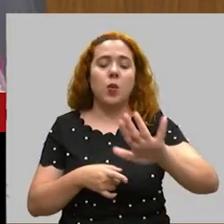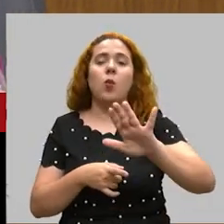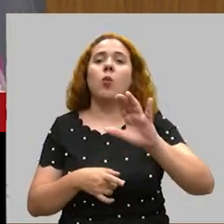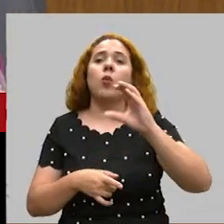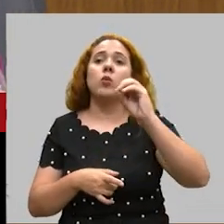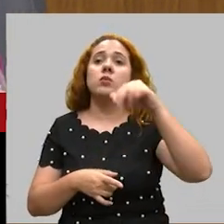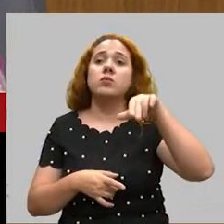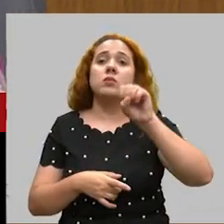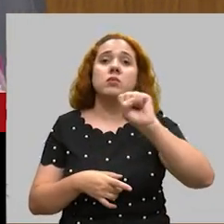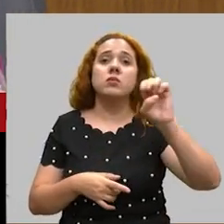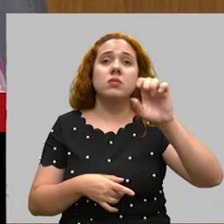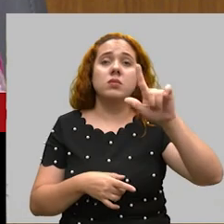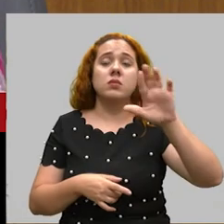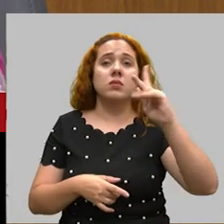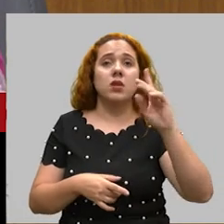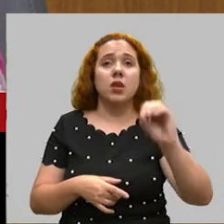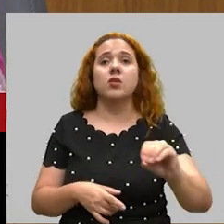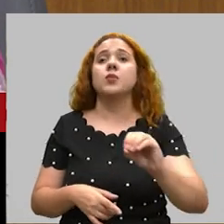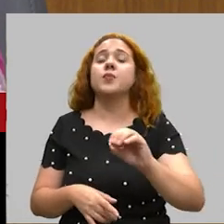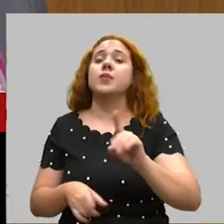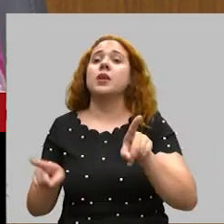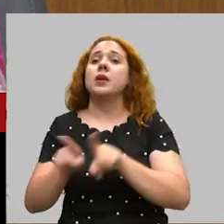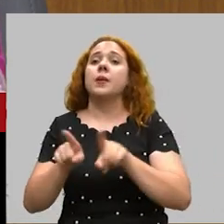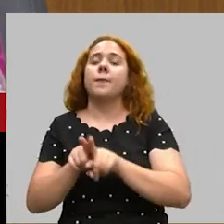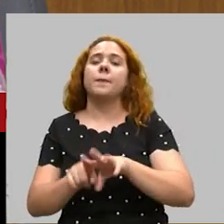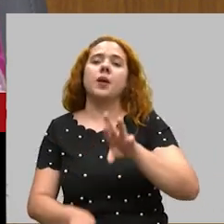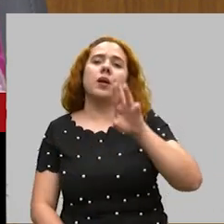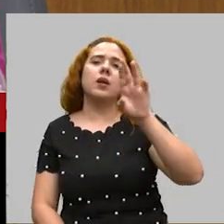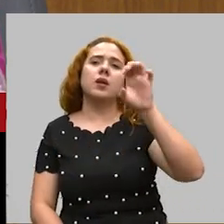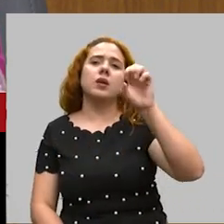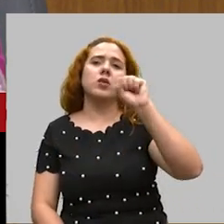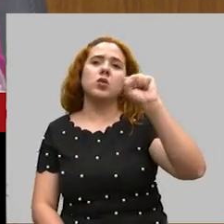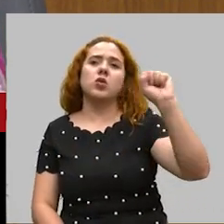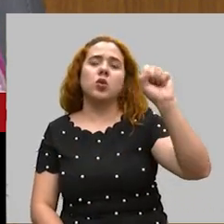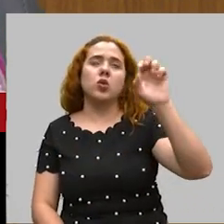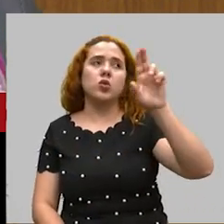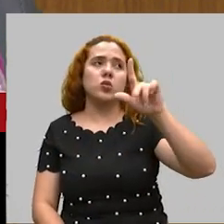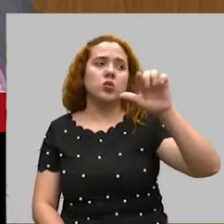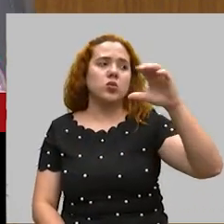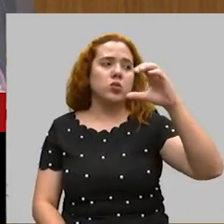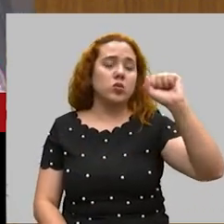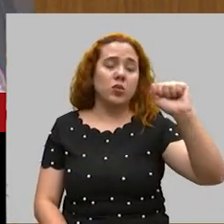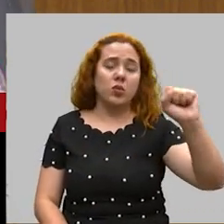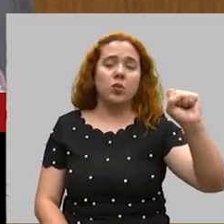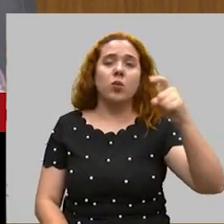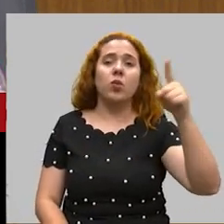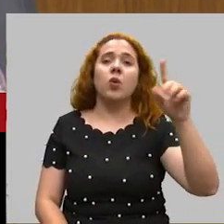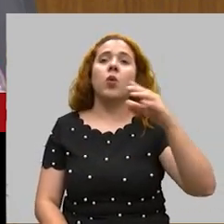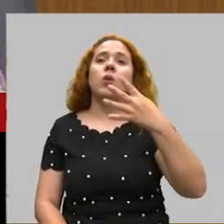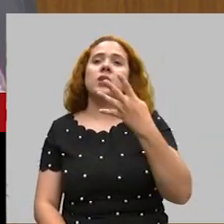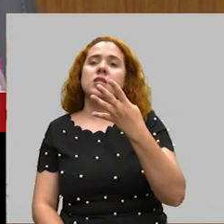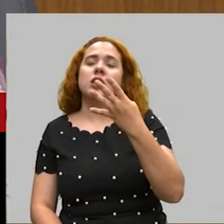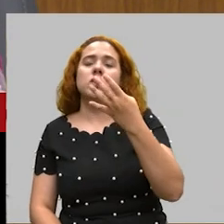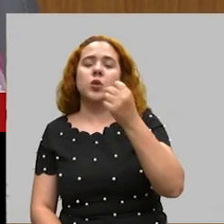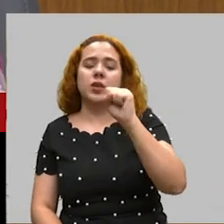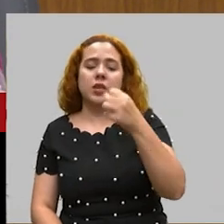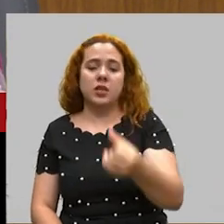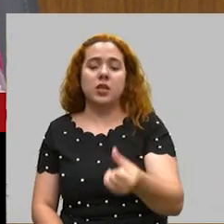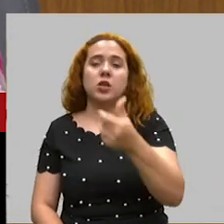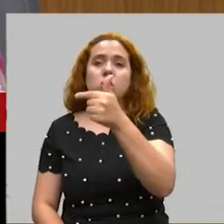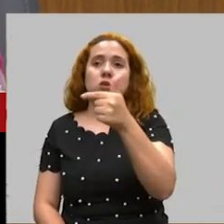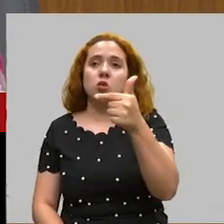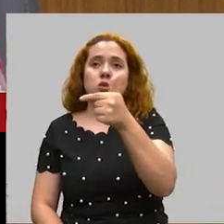que combinada com a resolução 486 de 2022 estão est sendo que nos